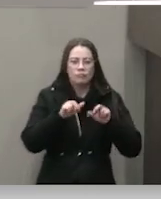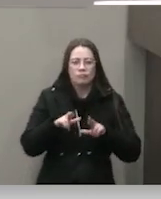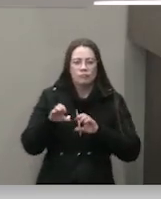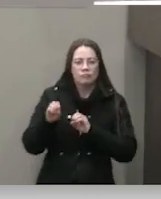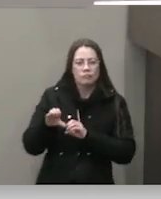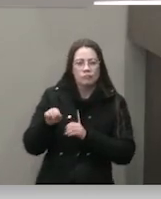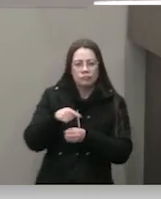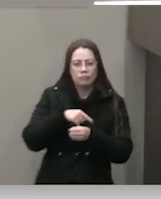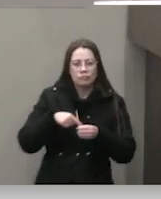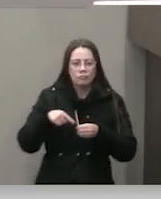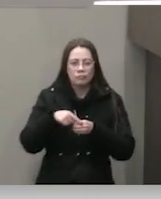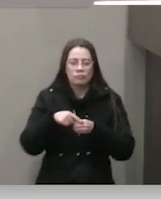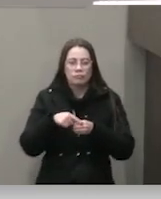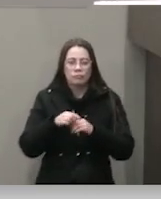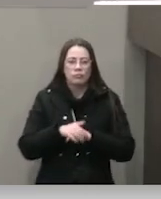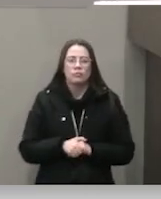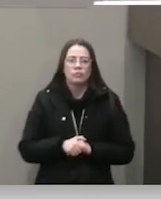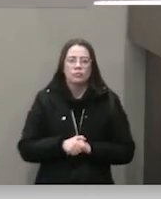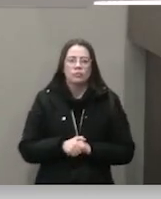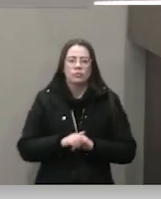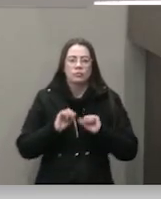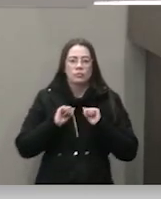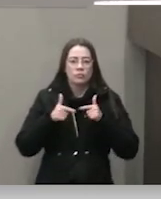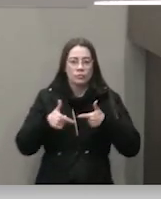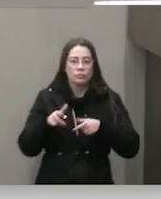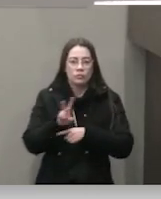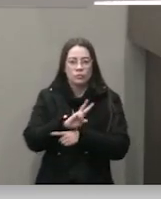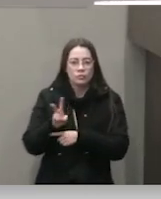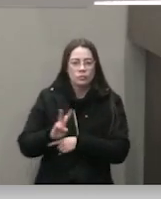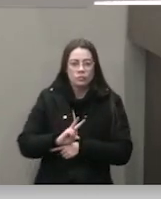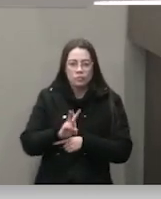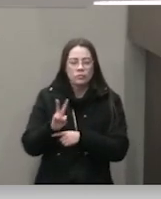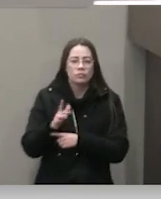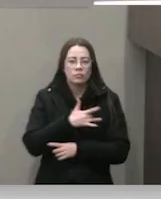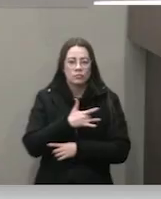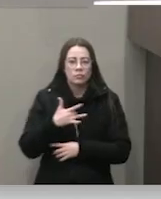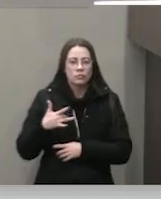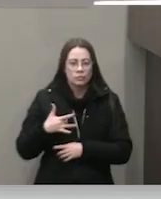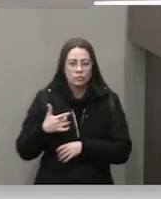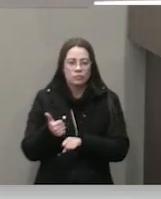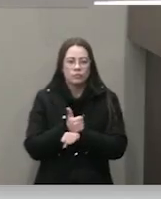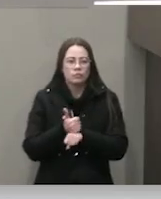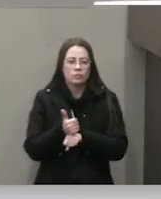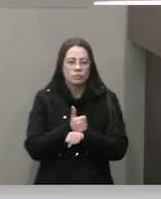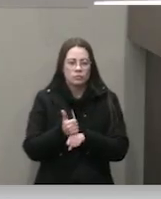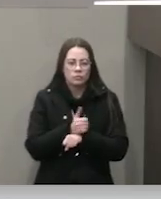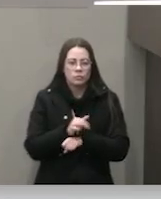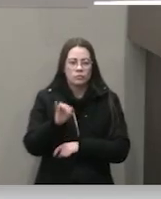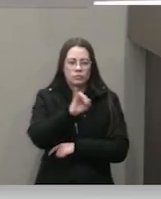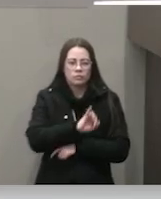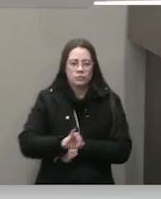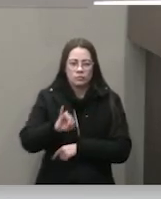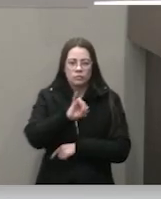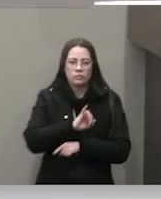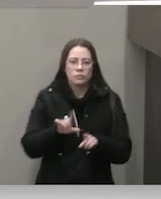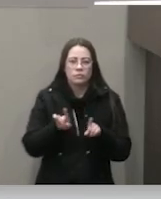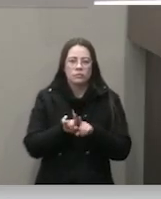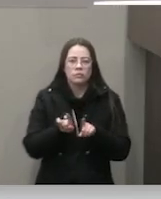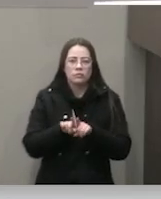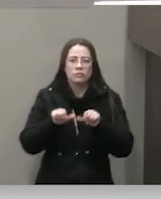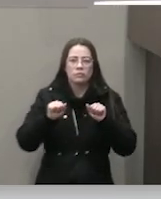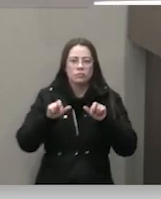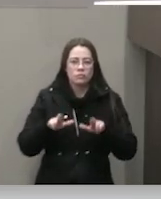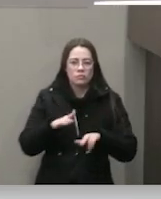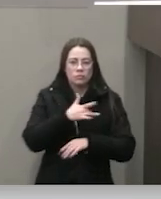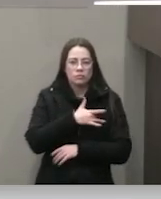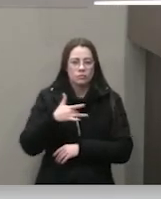nosso município. Agentes de saúde, de endemia, nossa, profissionais importantíssimos para a saúde do